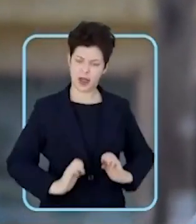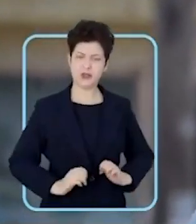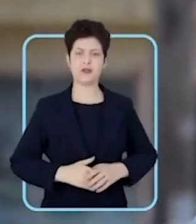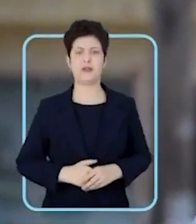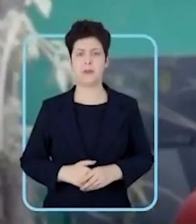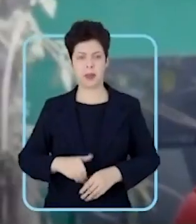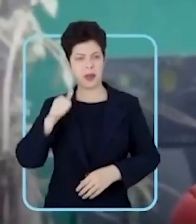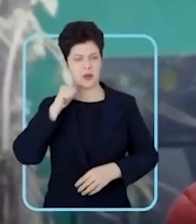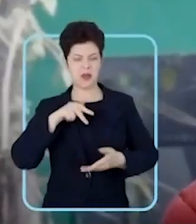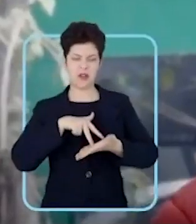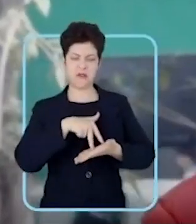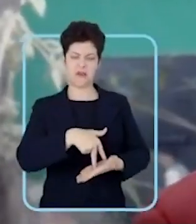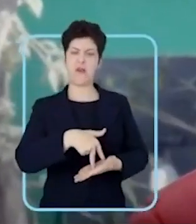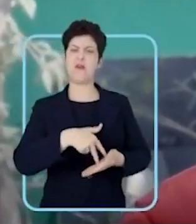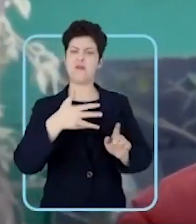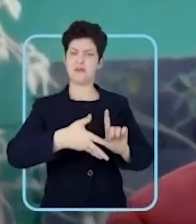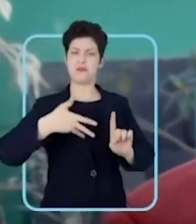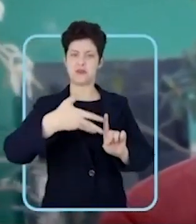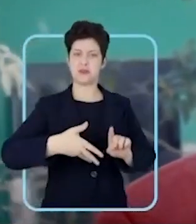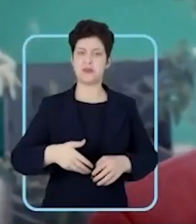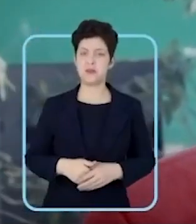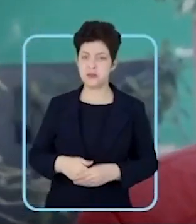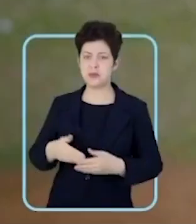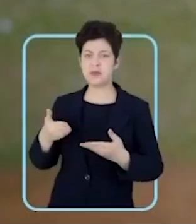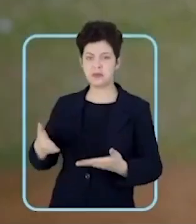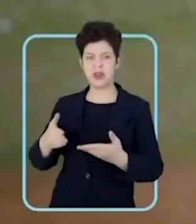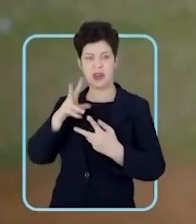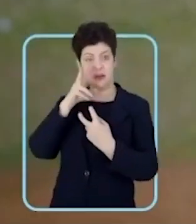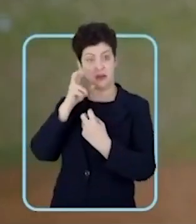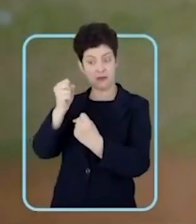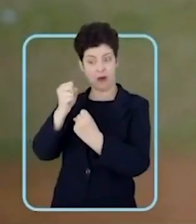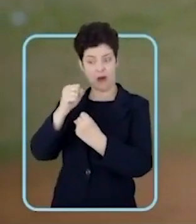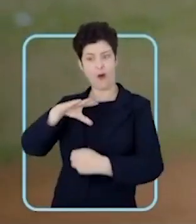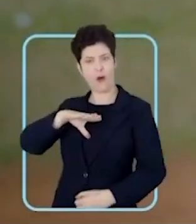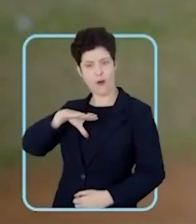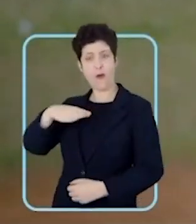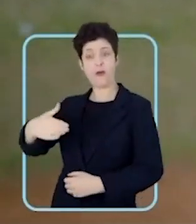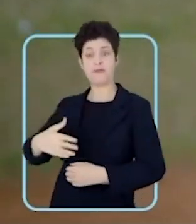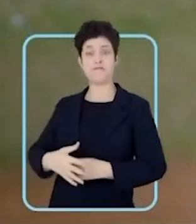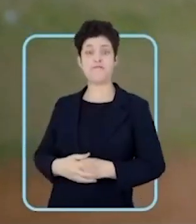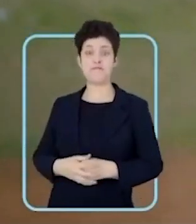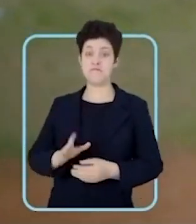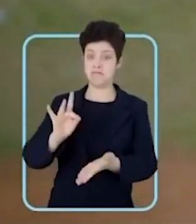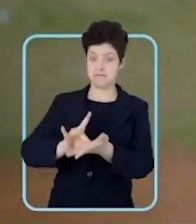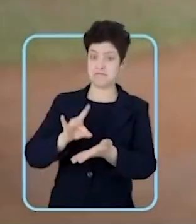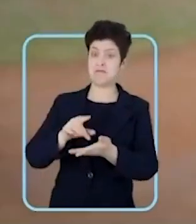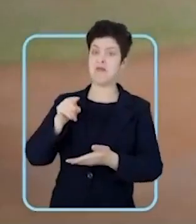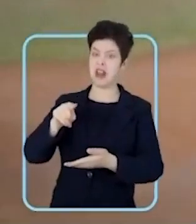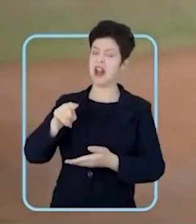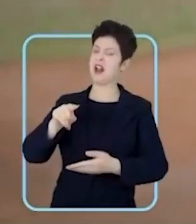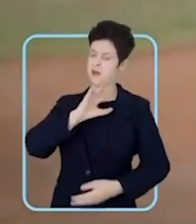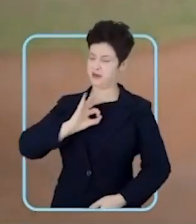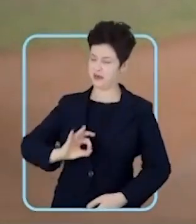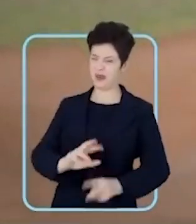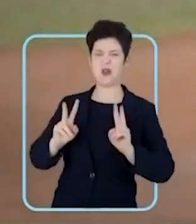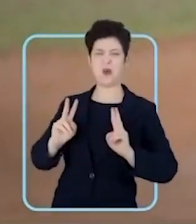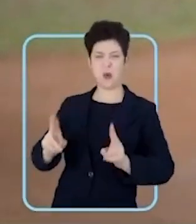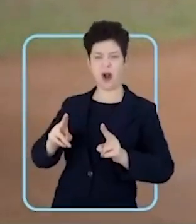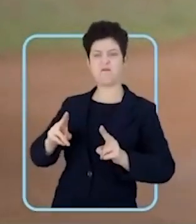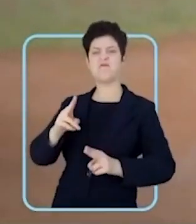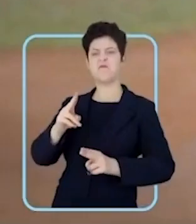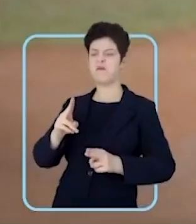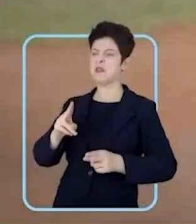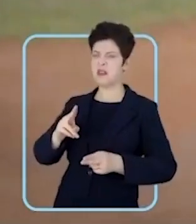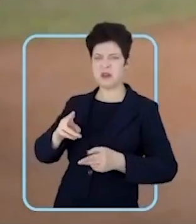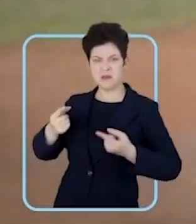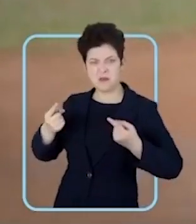pelo certo, né? Eu achei ela uma mulher muito firme naquilo que ela fala. Uma candidata forte, corajosa. Realmente já vai virar uma onça e